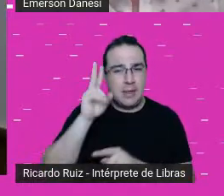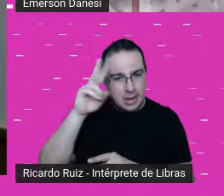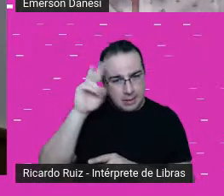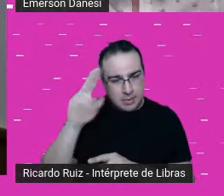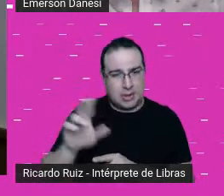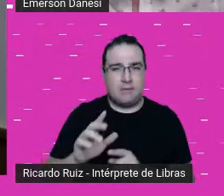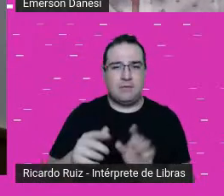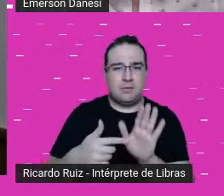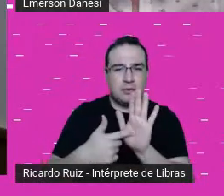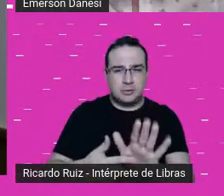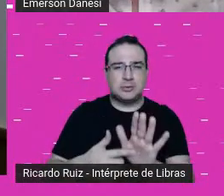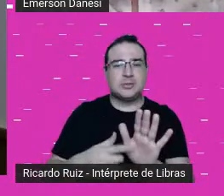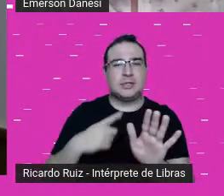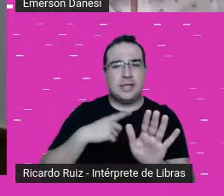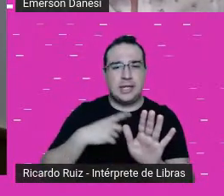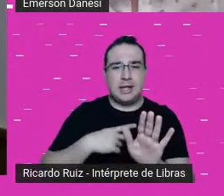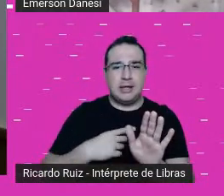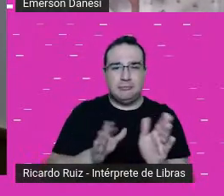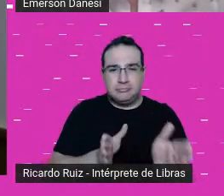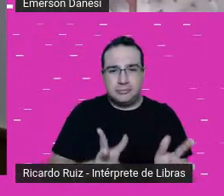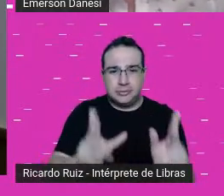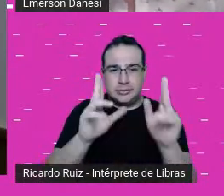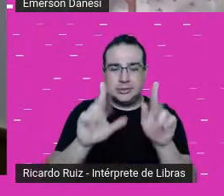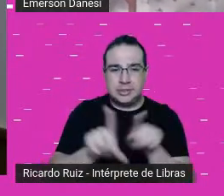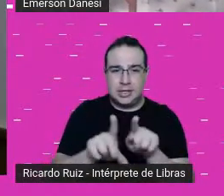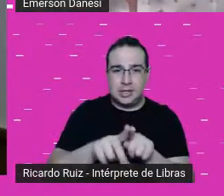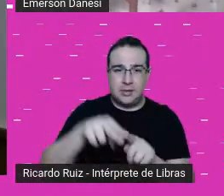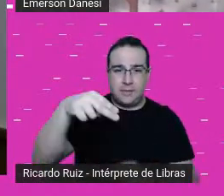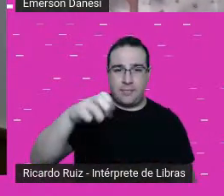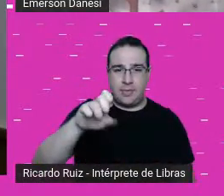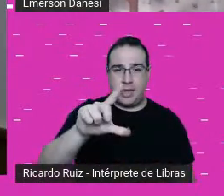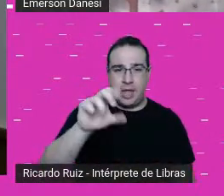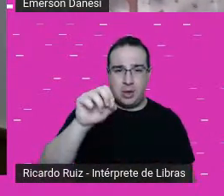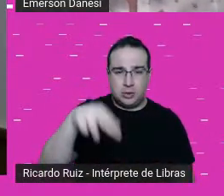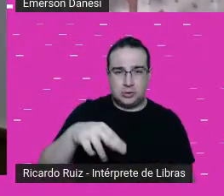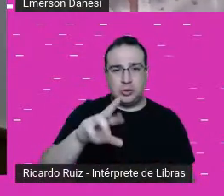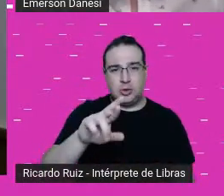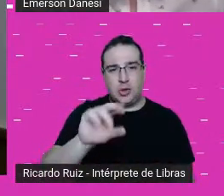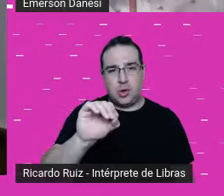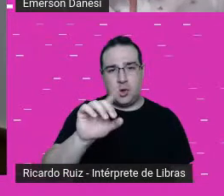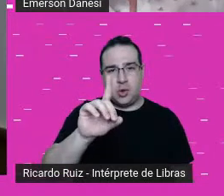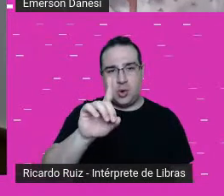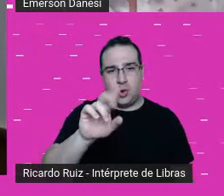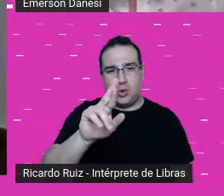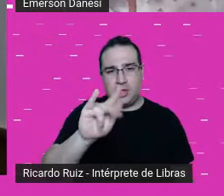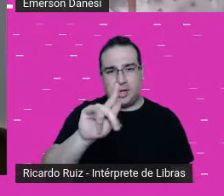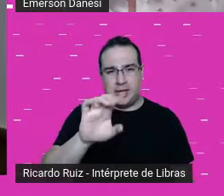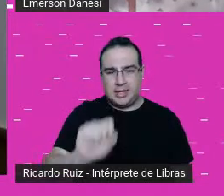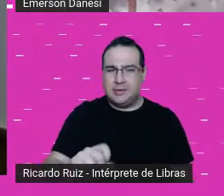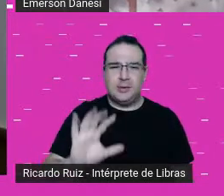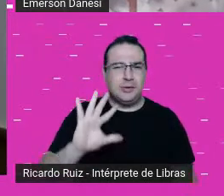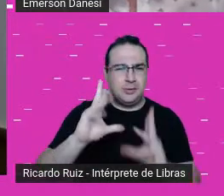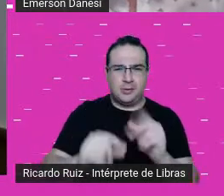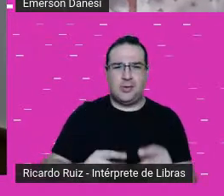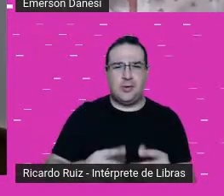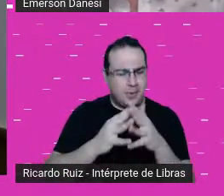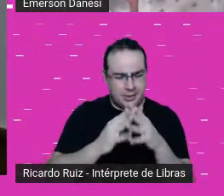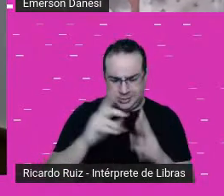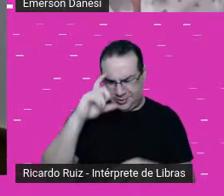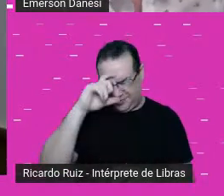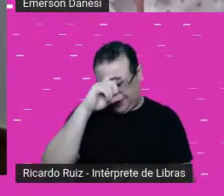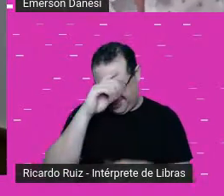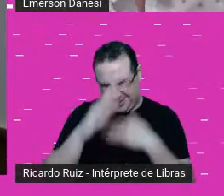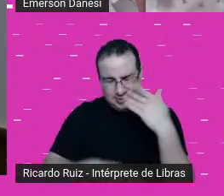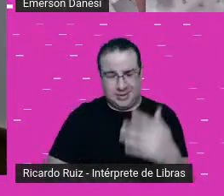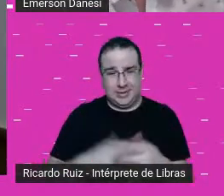Rodrigues. E o Antunes não estava muito certo, eu tive que refazer, sei lá. Tudo foi difícil, mas eu acabei entrando meio